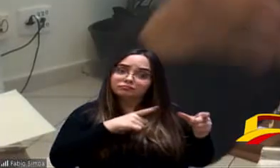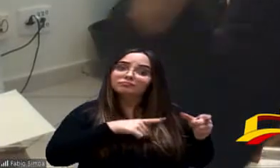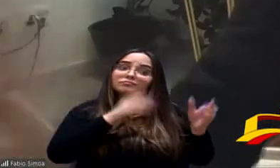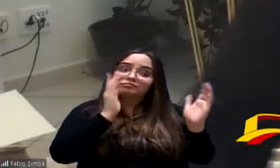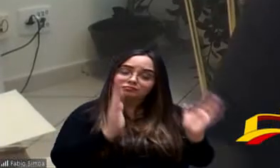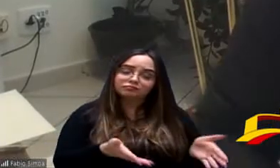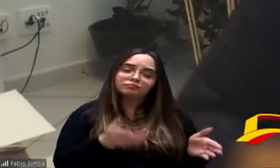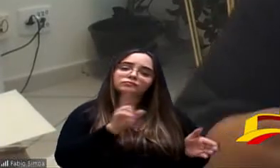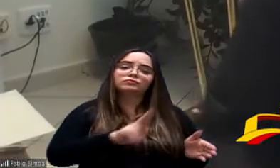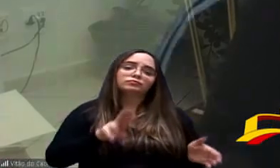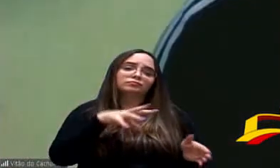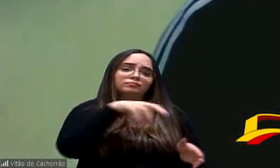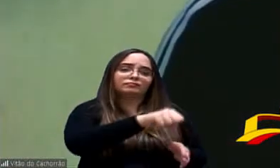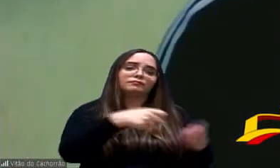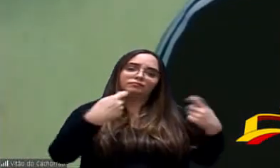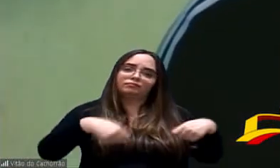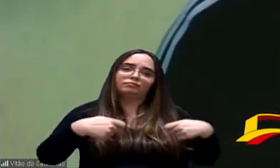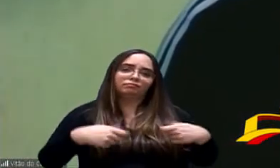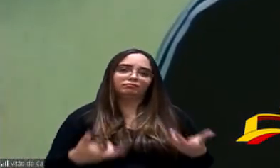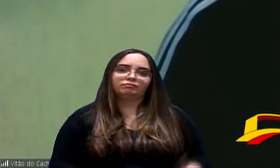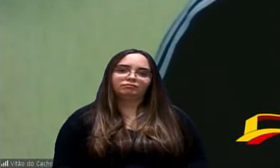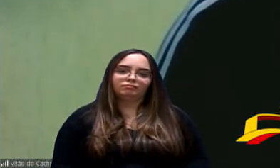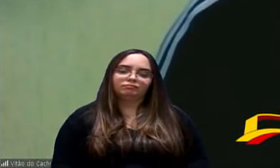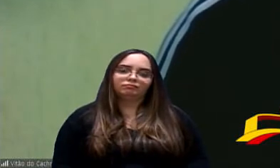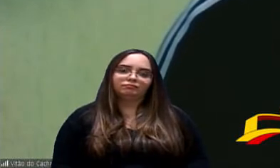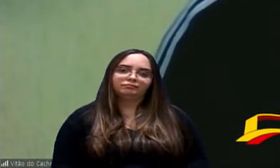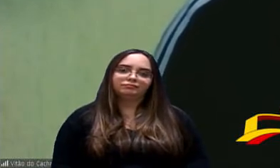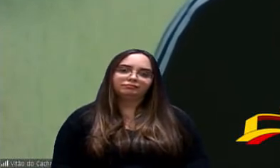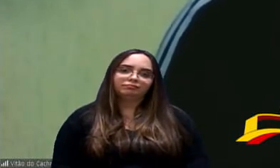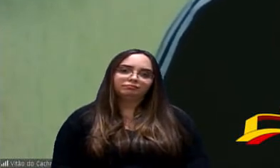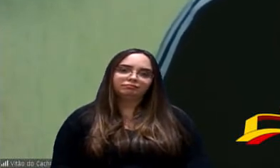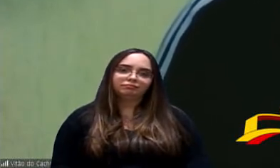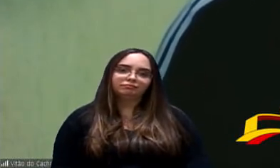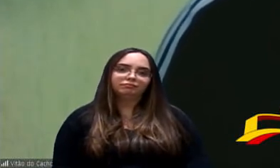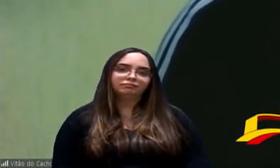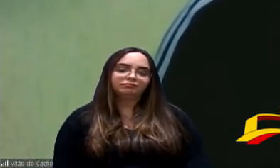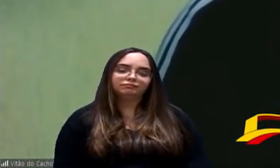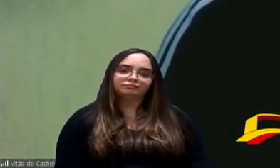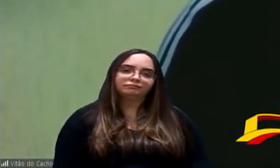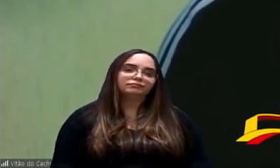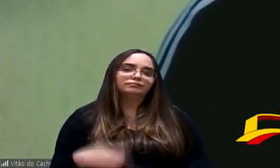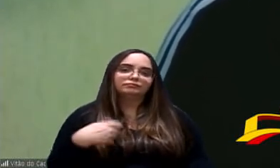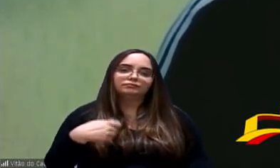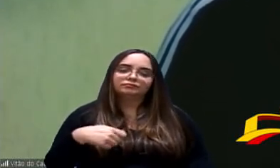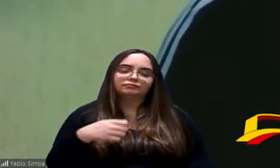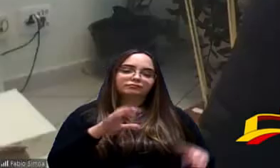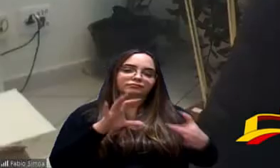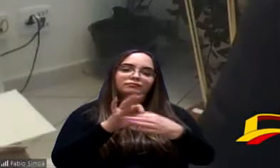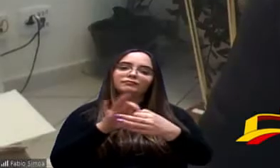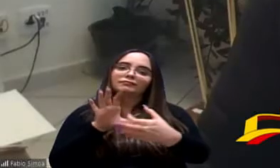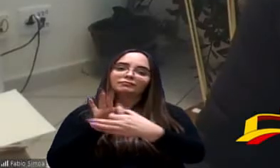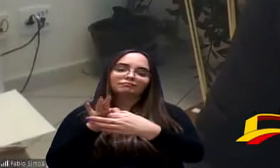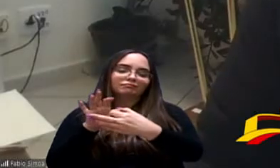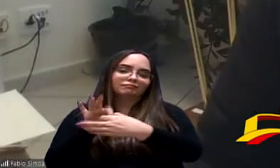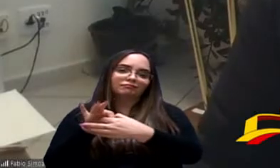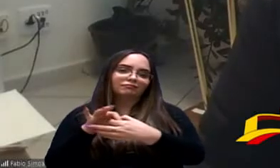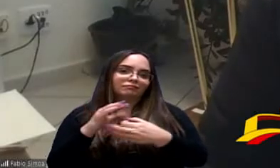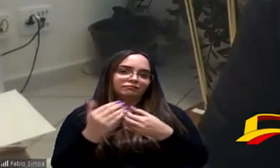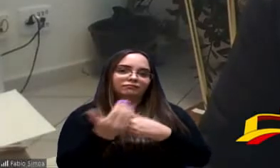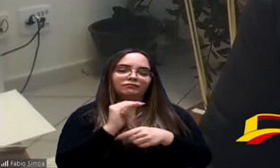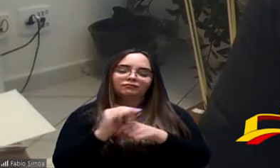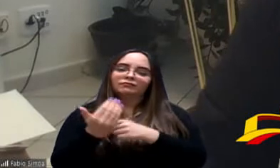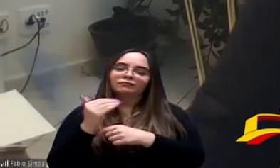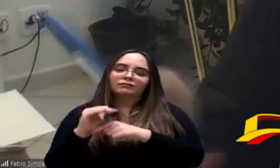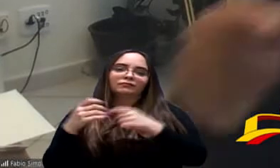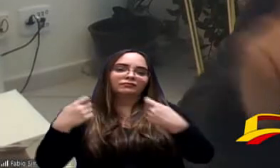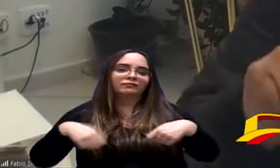o diretor de lá... Faça o bom trabalho que está fazendo, Simoa. Buscando parcerias para buscando as parcerias para colocar em atividade, meu irmão.